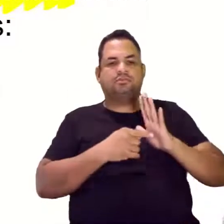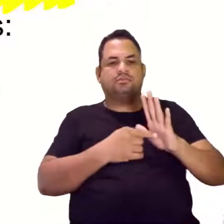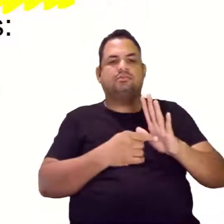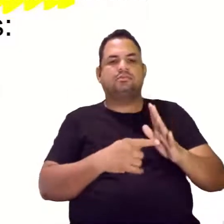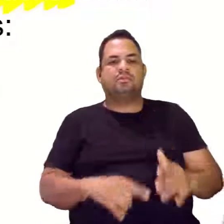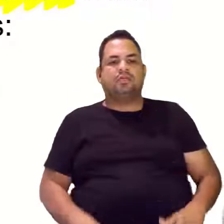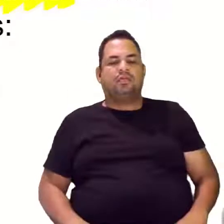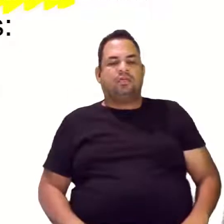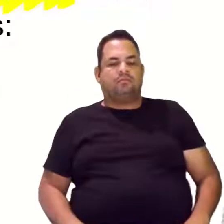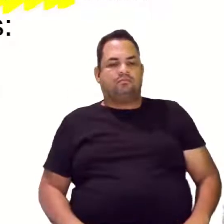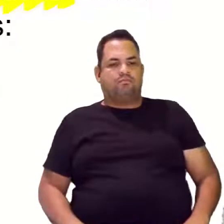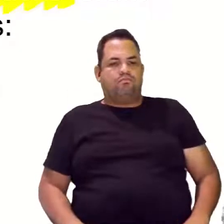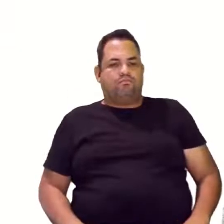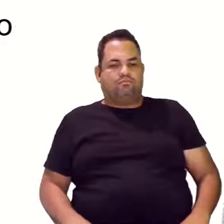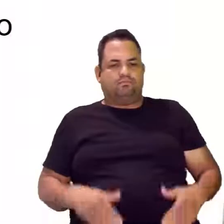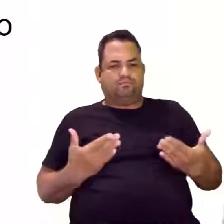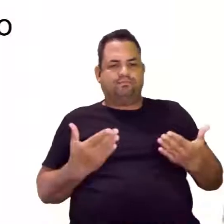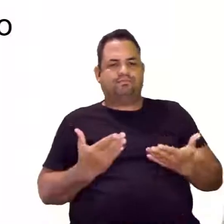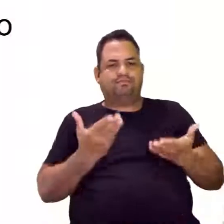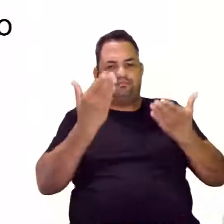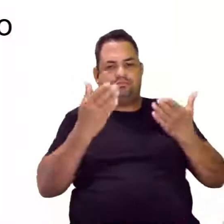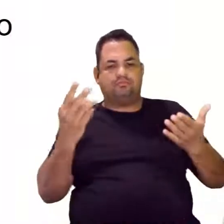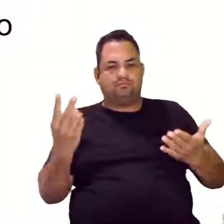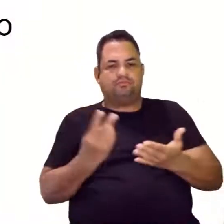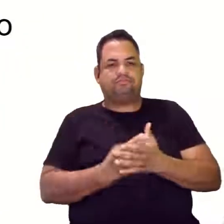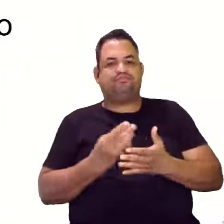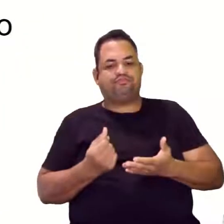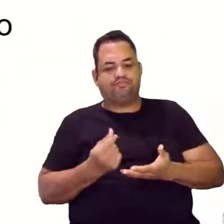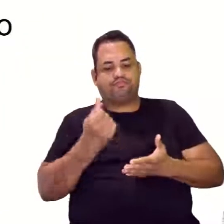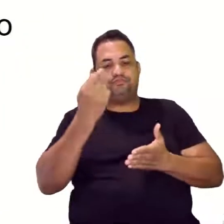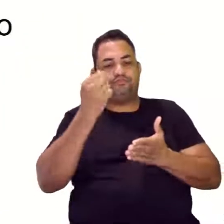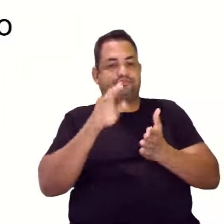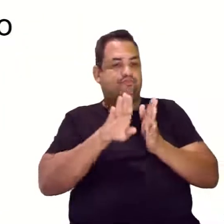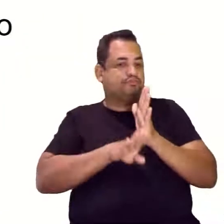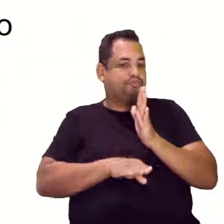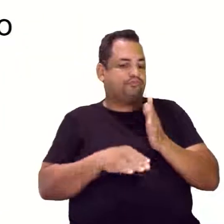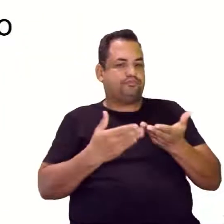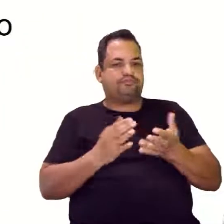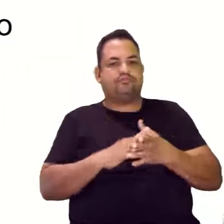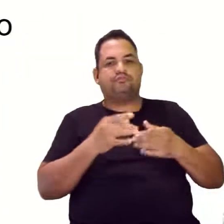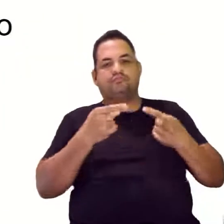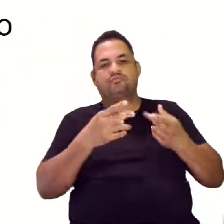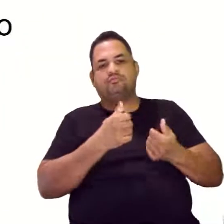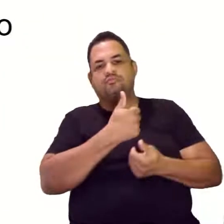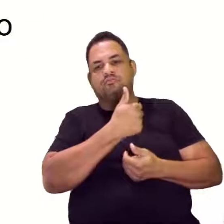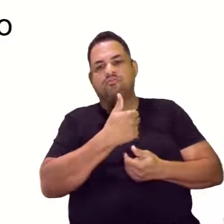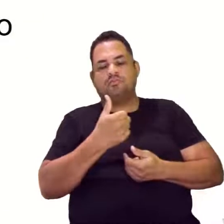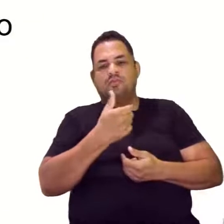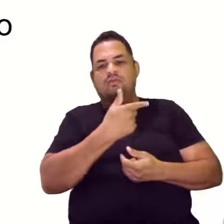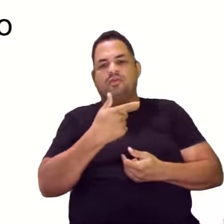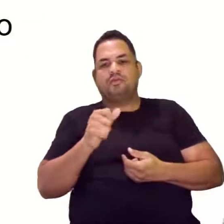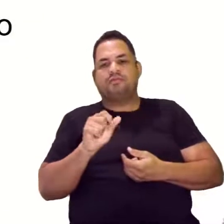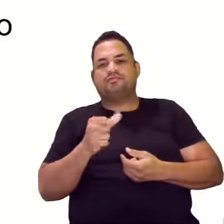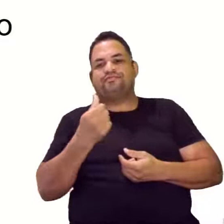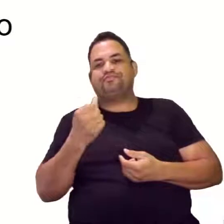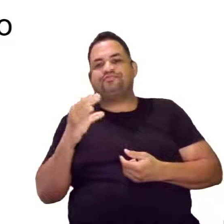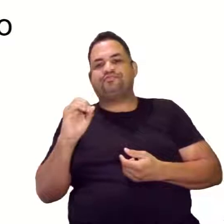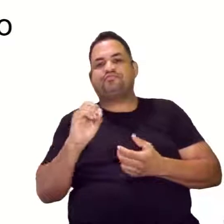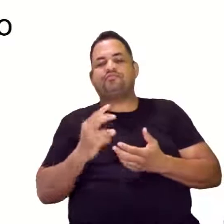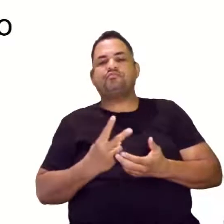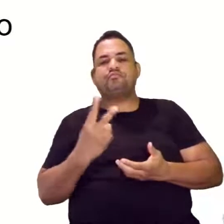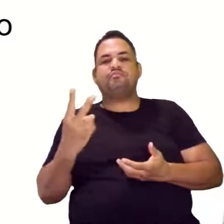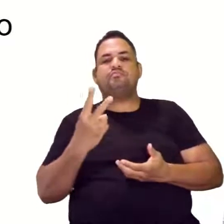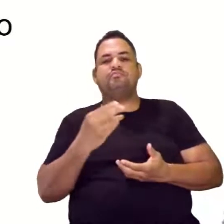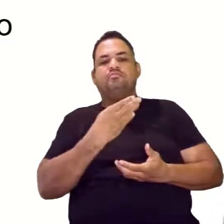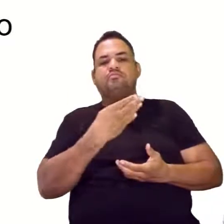representa certinho dentro dessa condição aqui de promoção, de pack vendido por R$ 21,60 e na segunda compra, né, do segundo,